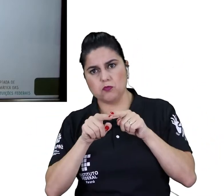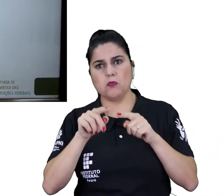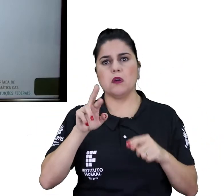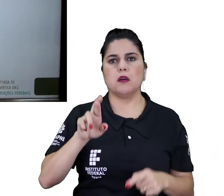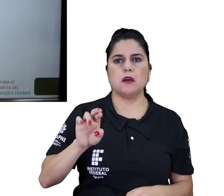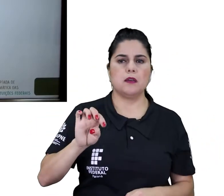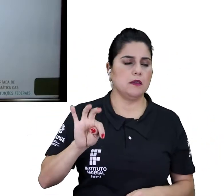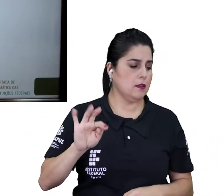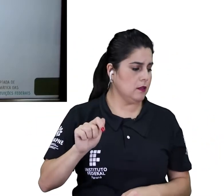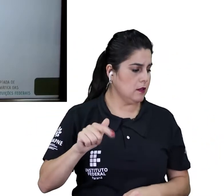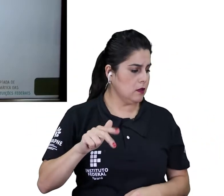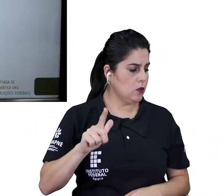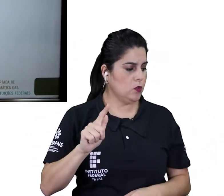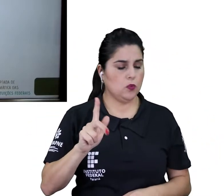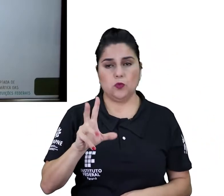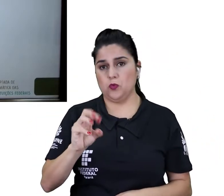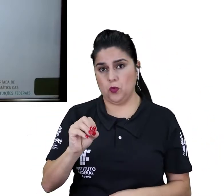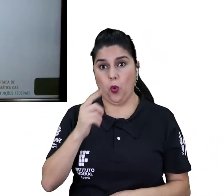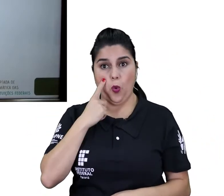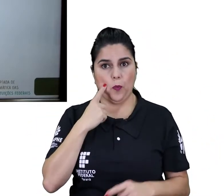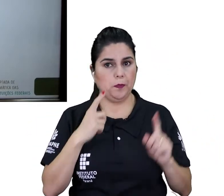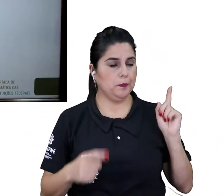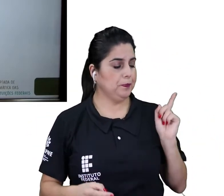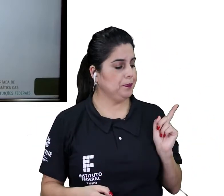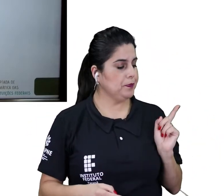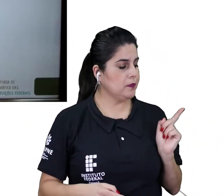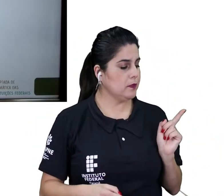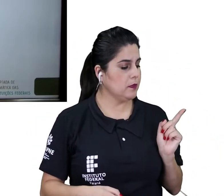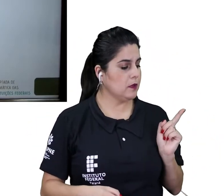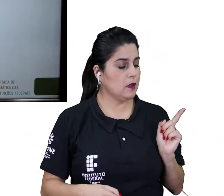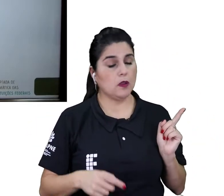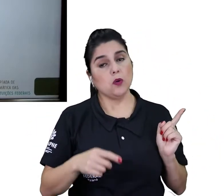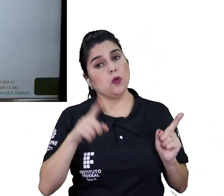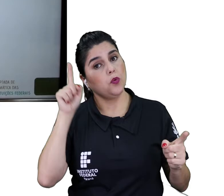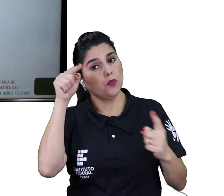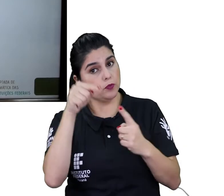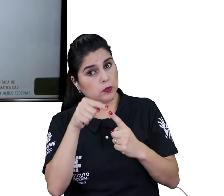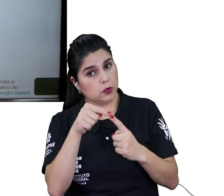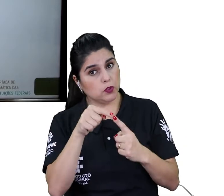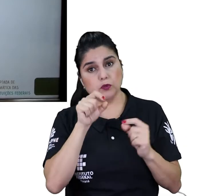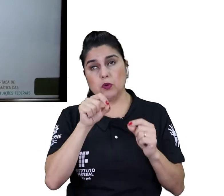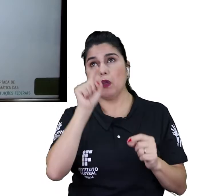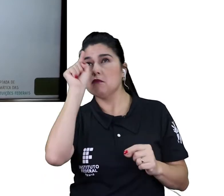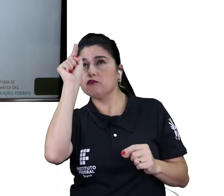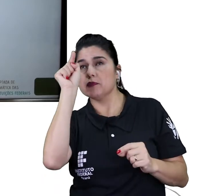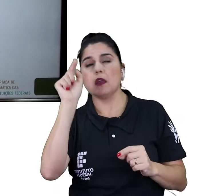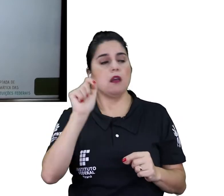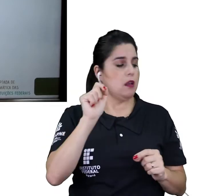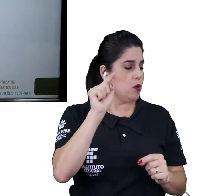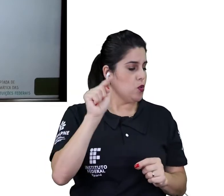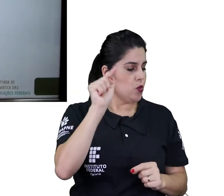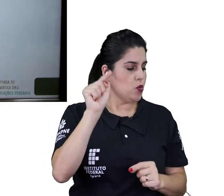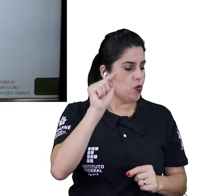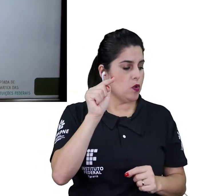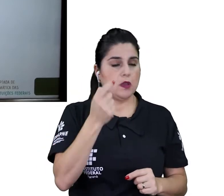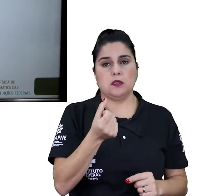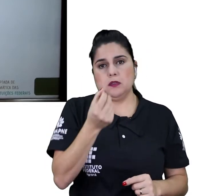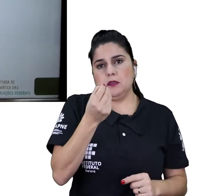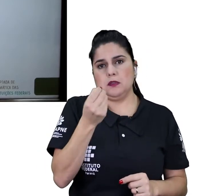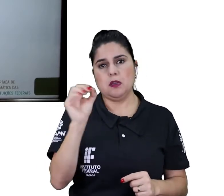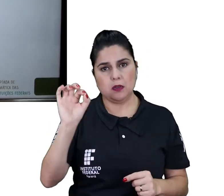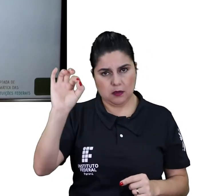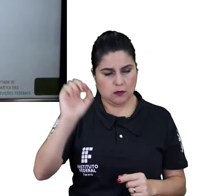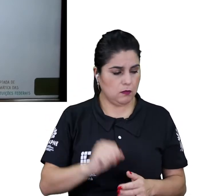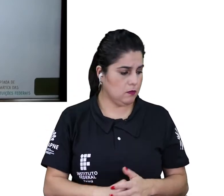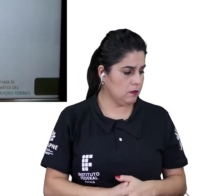retângulo. Muito bem, então a ideia é que este ângulo ele vale